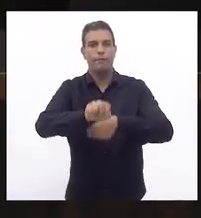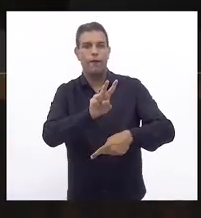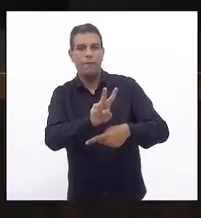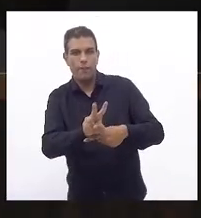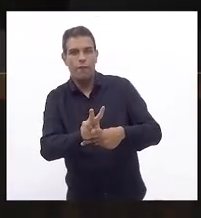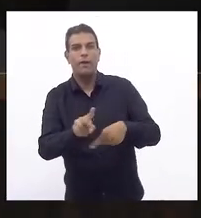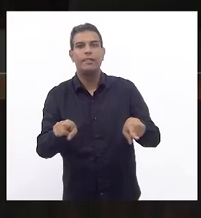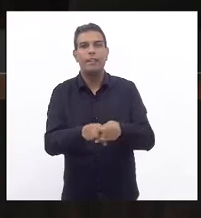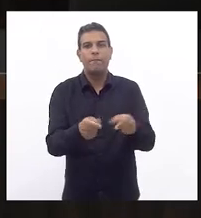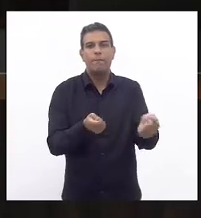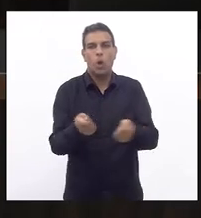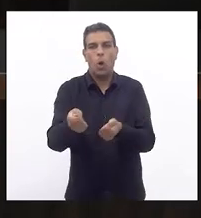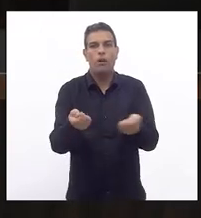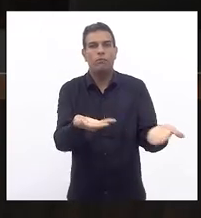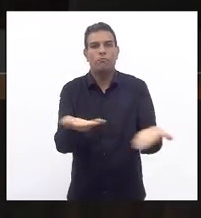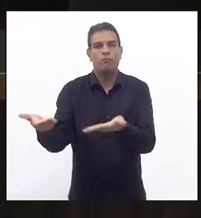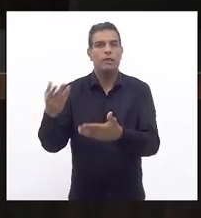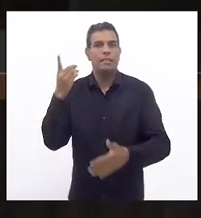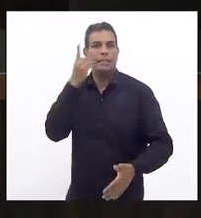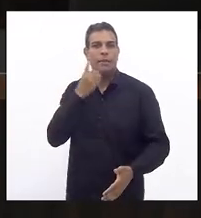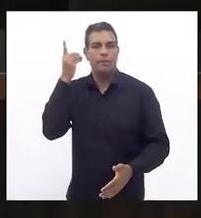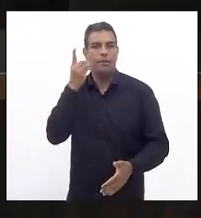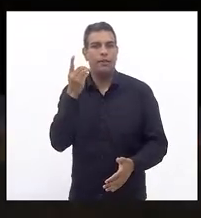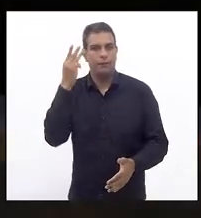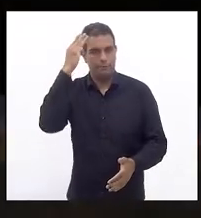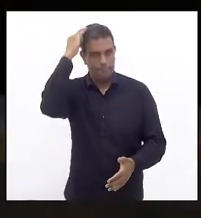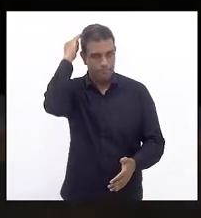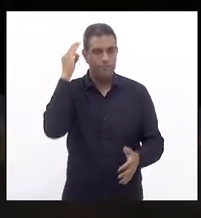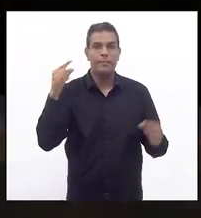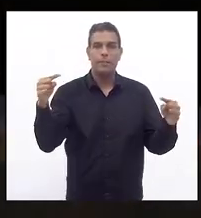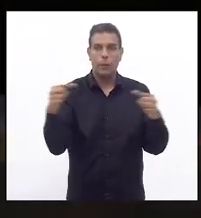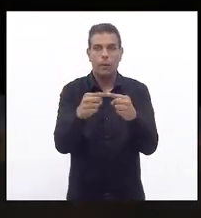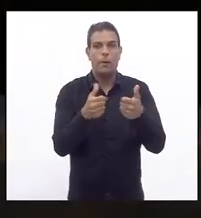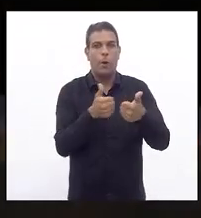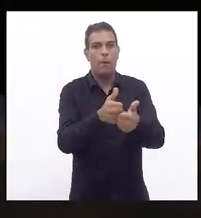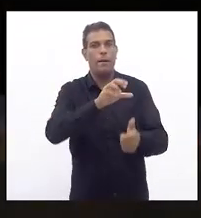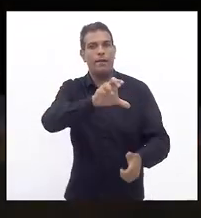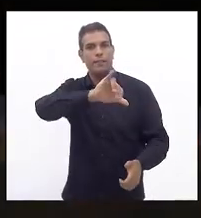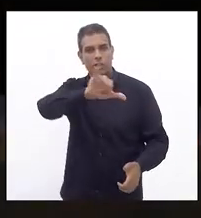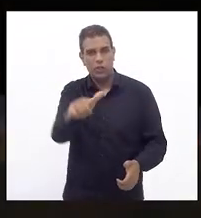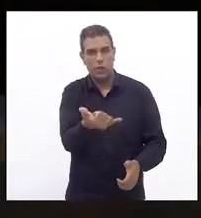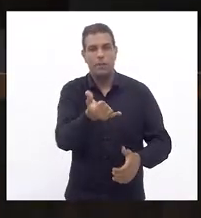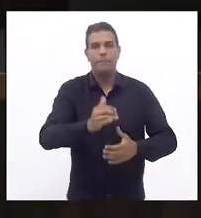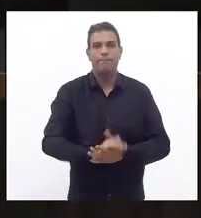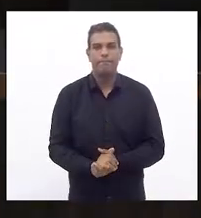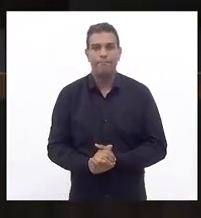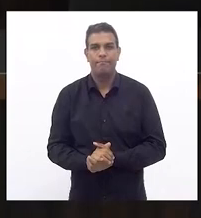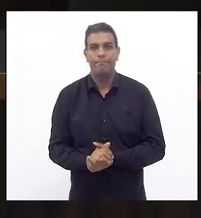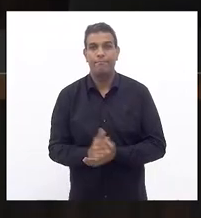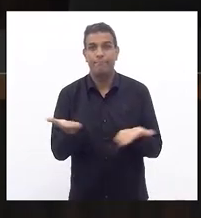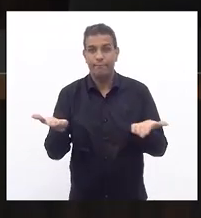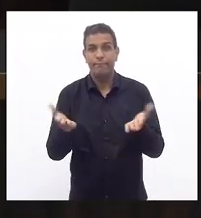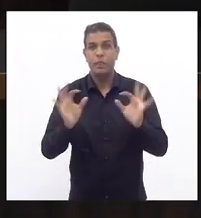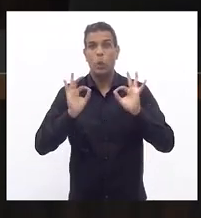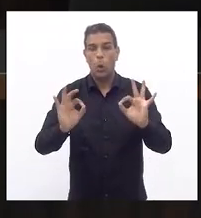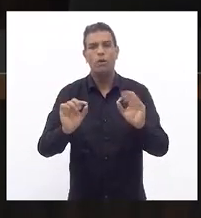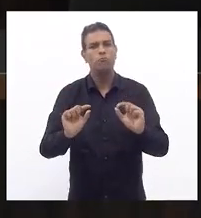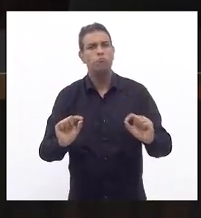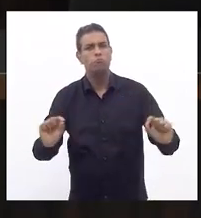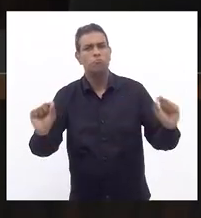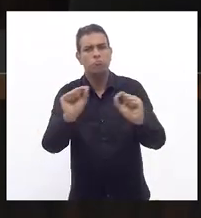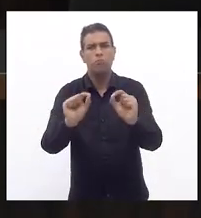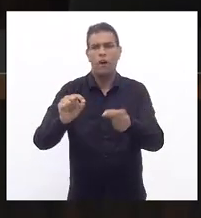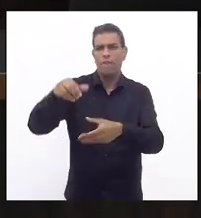Financeira e Controle, deputado Márcio Pacheco. Favorável, acompanhando a CCJ. Com os pareceres emitidos,